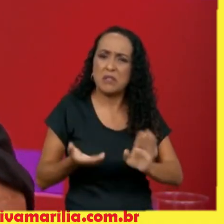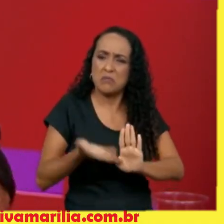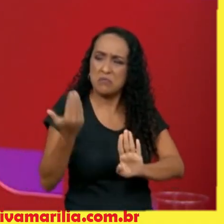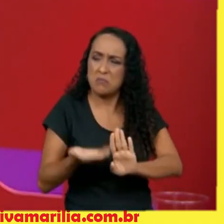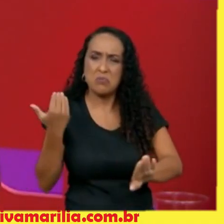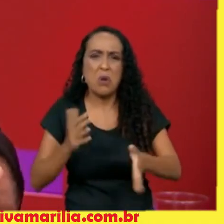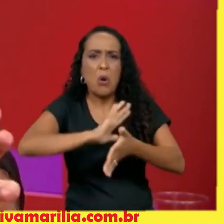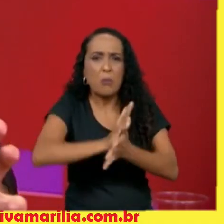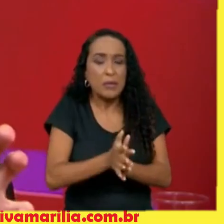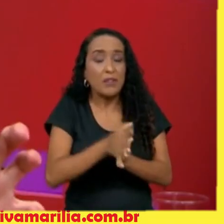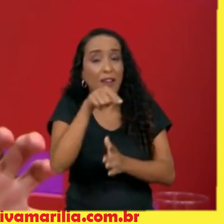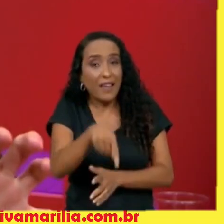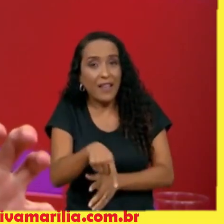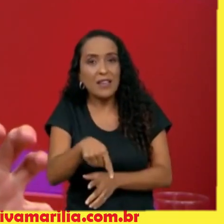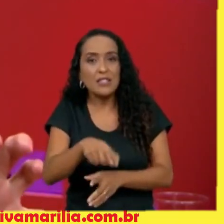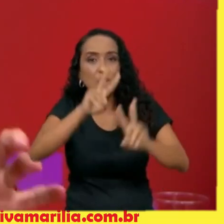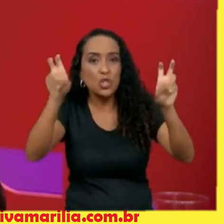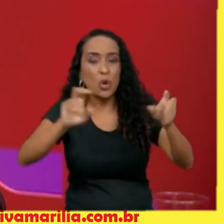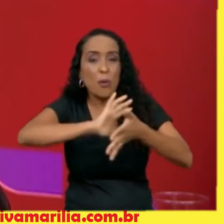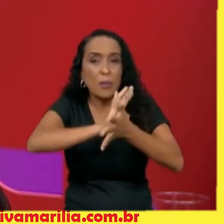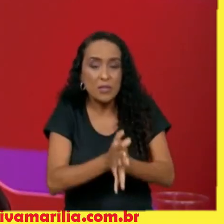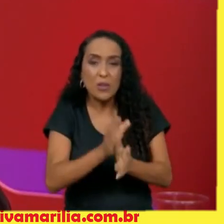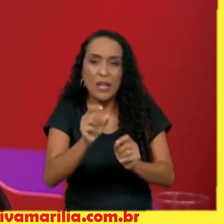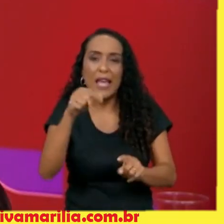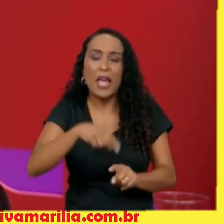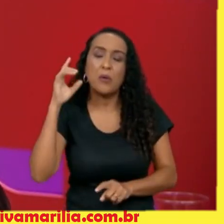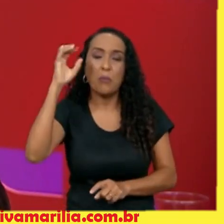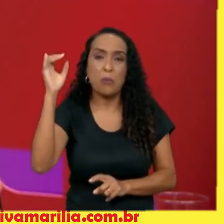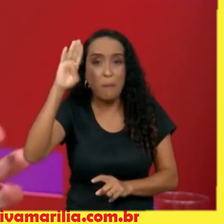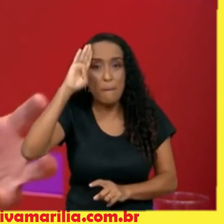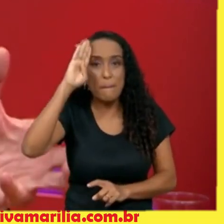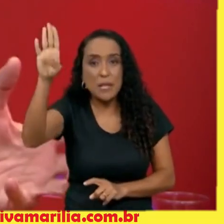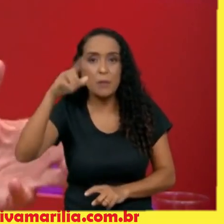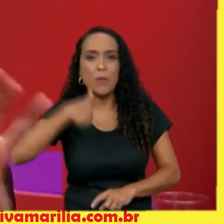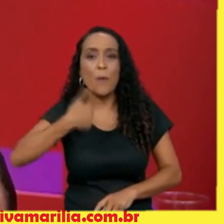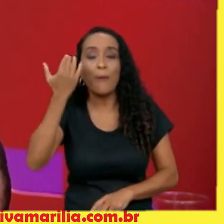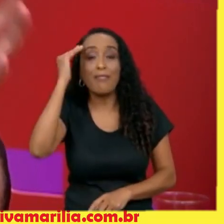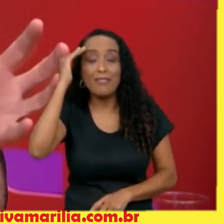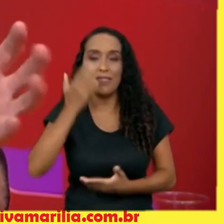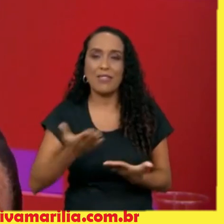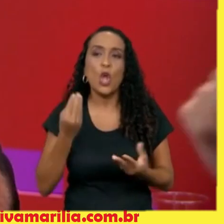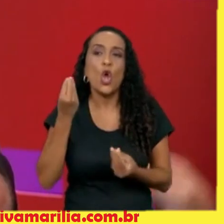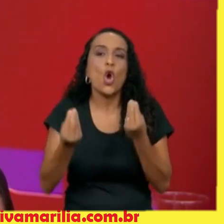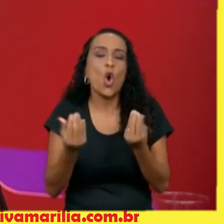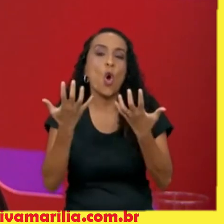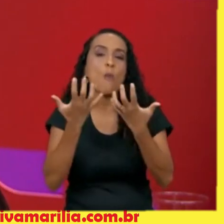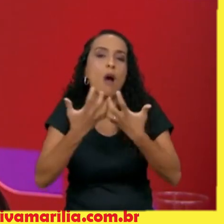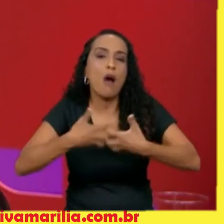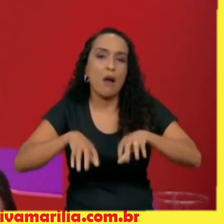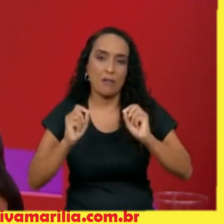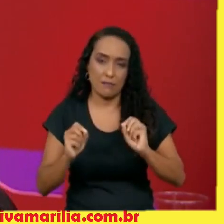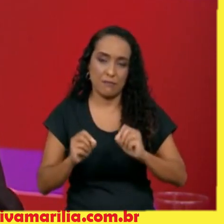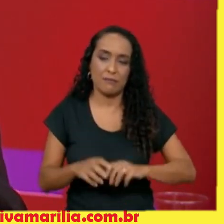humilhação. Então, essa questão da humilhação foi o ponto principal para eu compreender isso, como ela se dá e como ela é